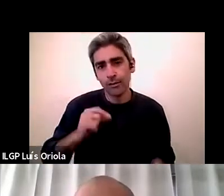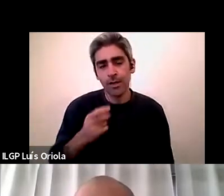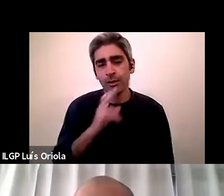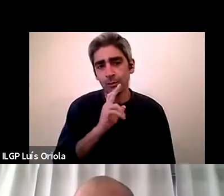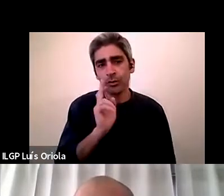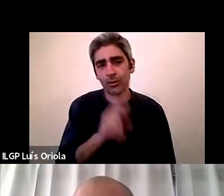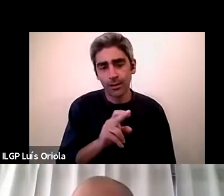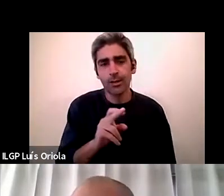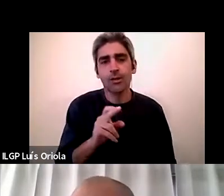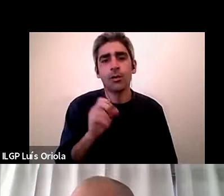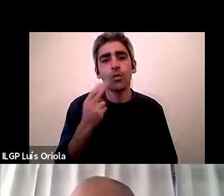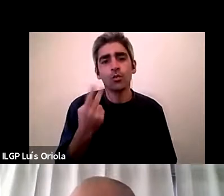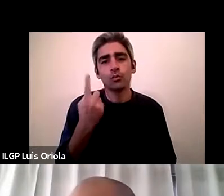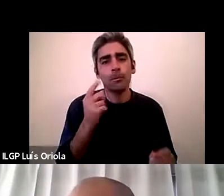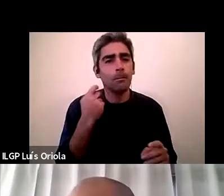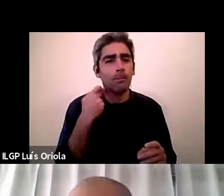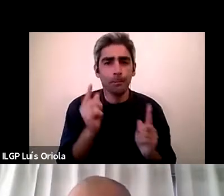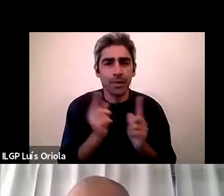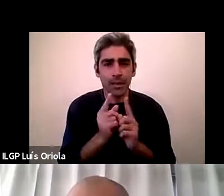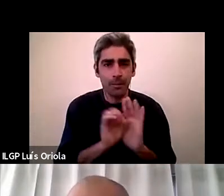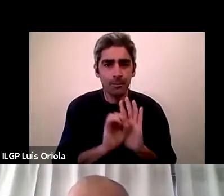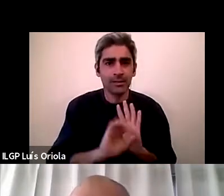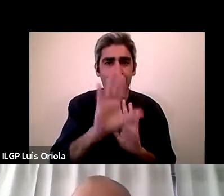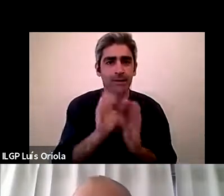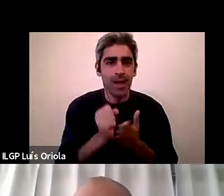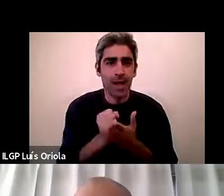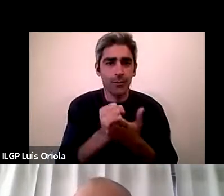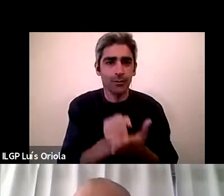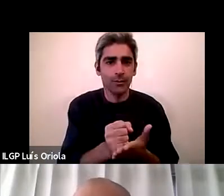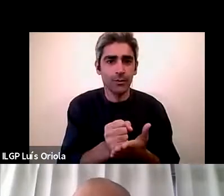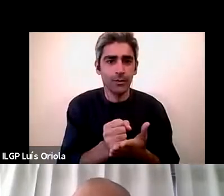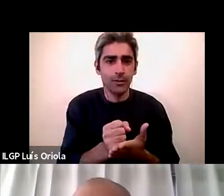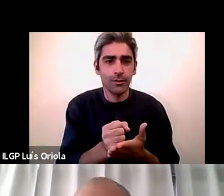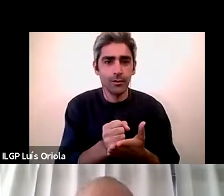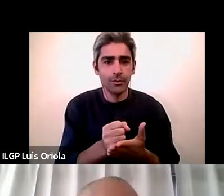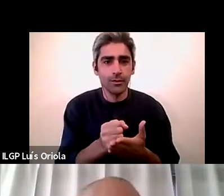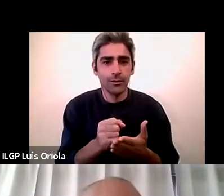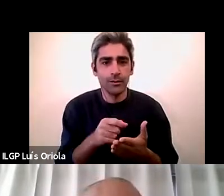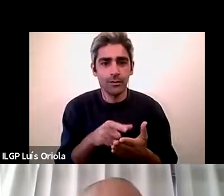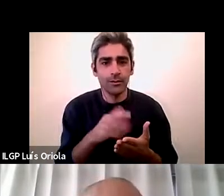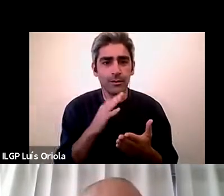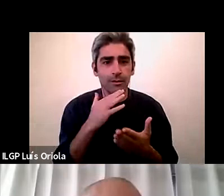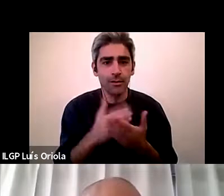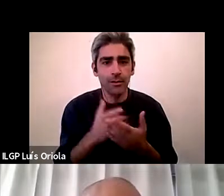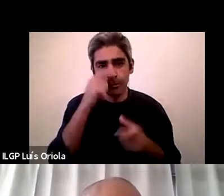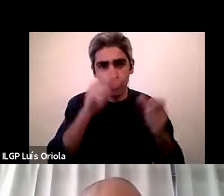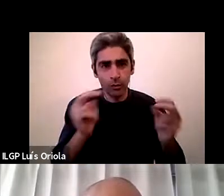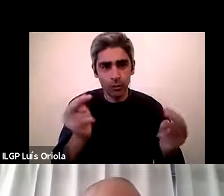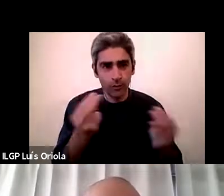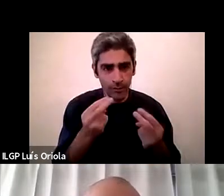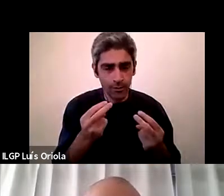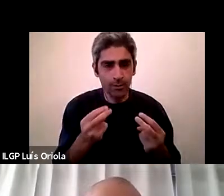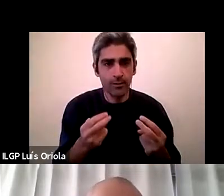pergunta usando uma pequena apresentação para que sirva também de apoio e referência a quem nos vê. Eu vou